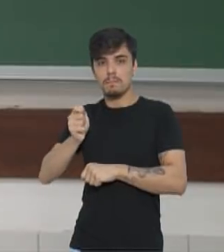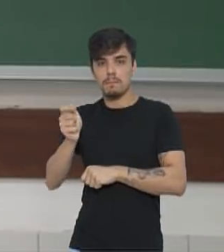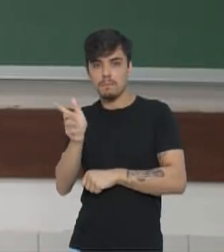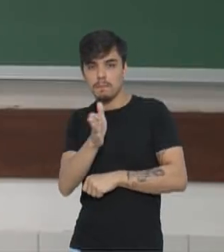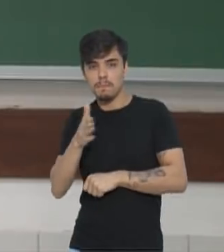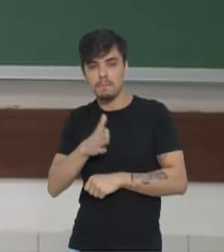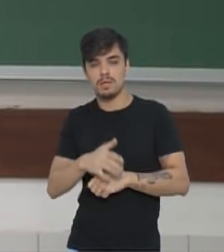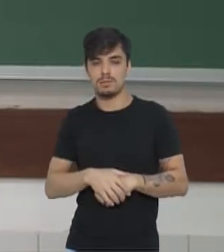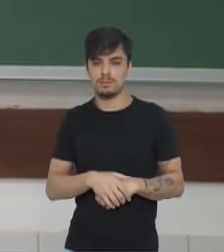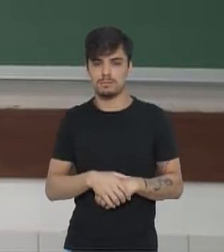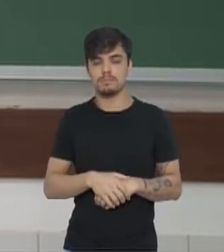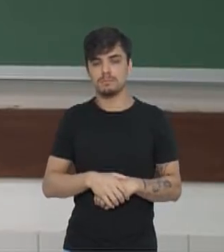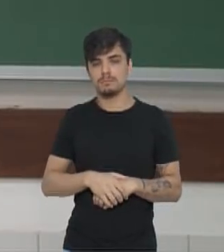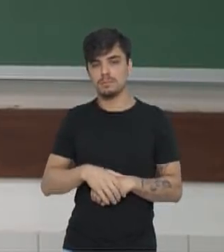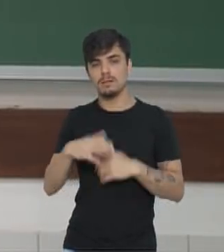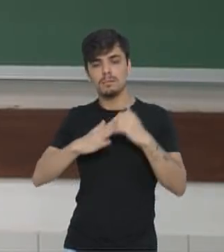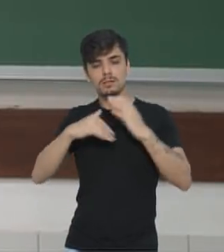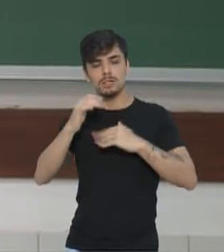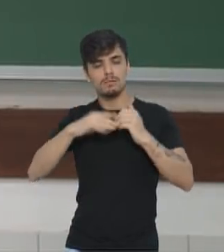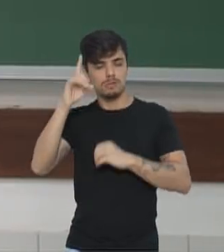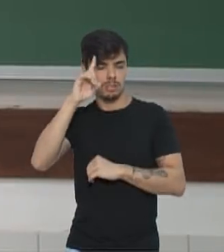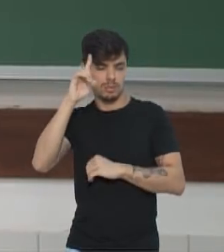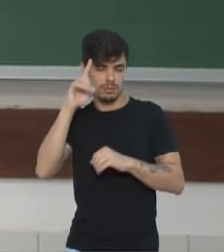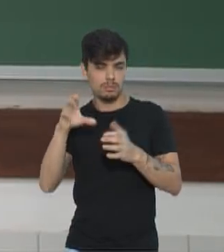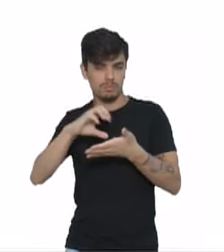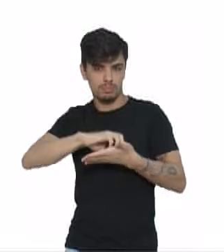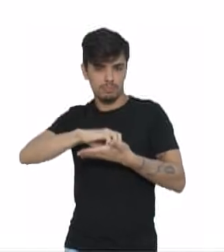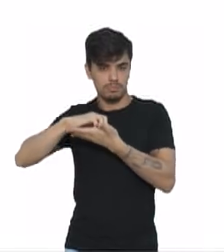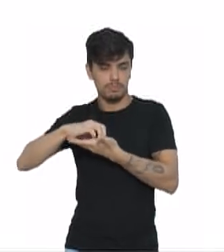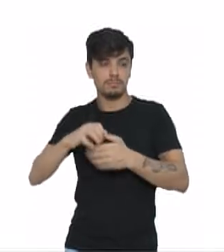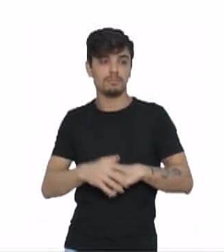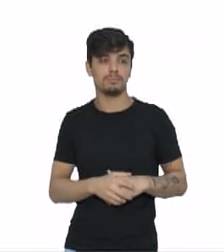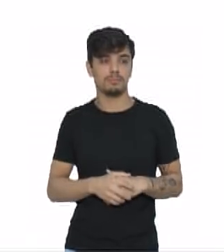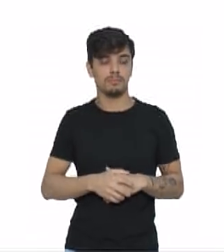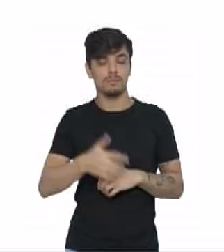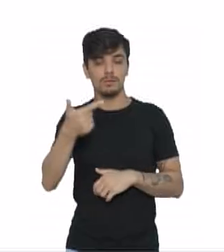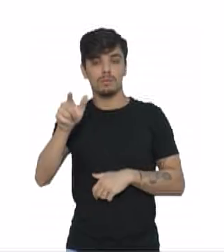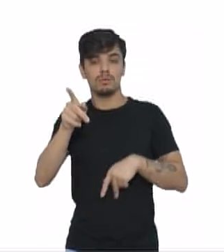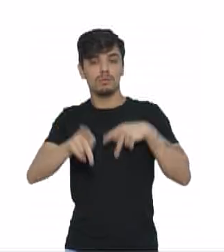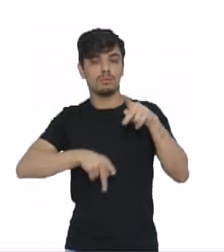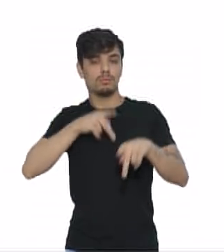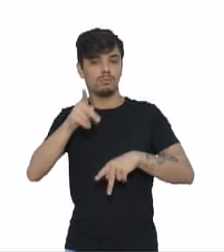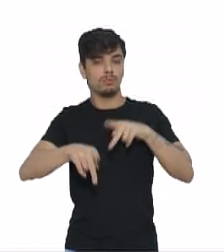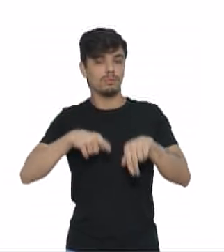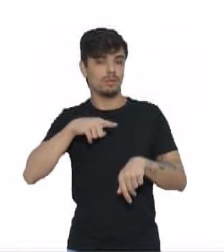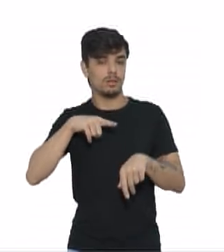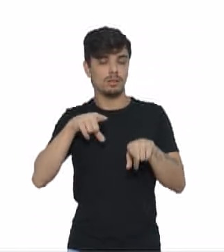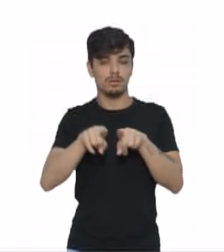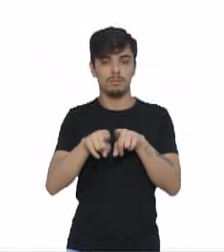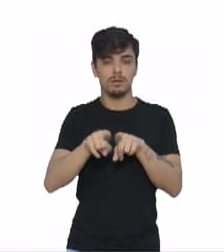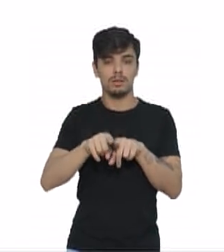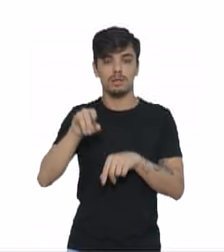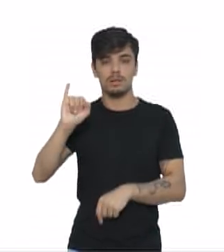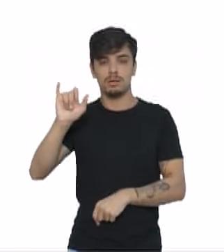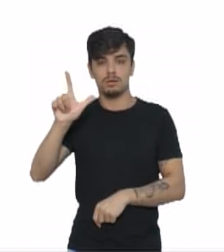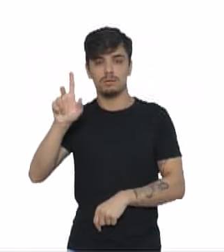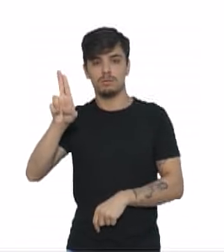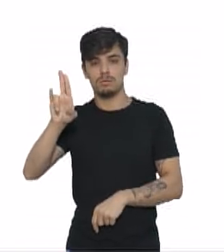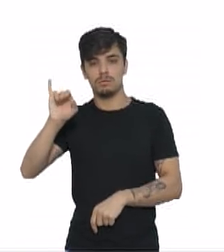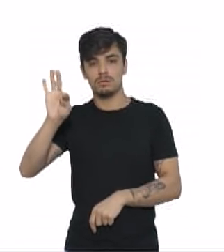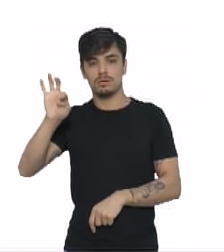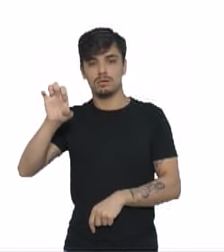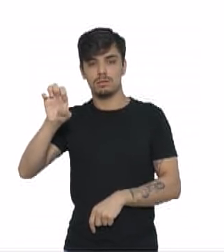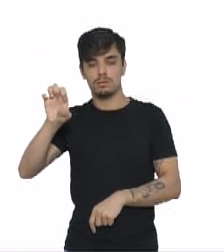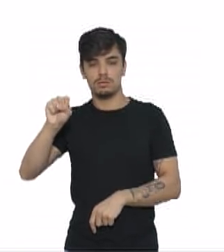sua aldeia. Certo? Outro povo que nós temos é um povo chamado de Inuites, o qual popularmente você